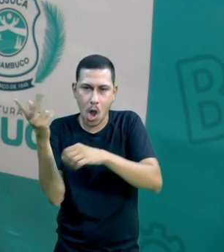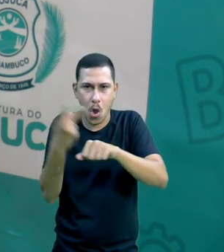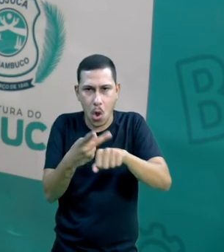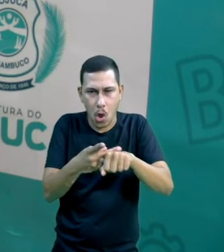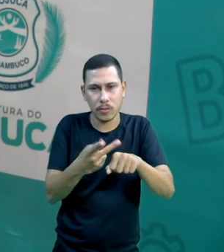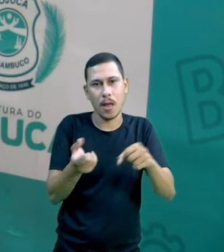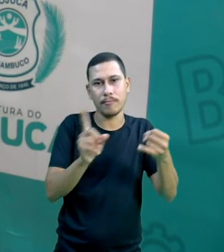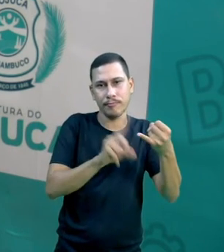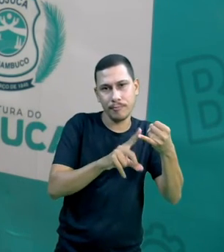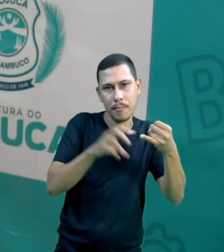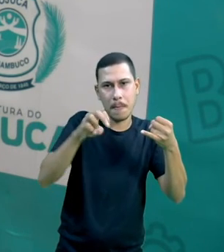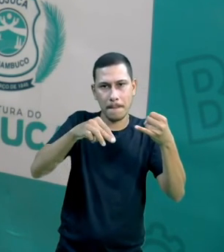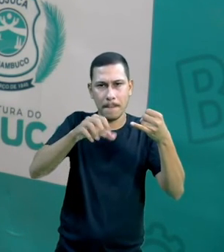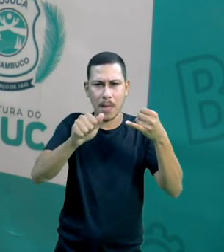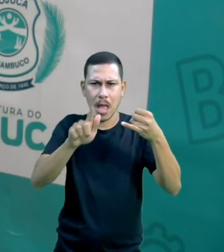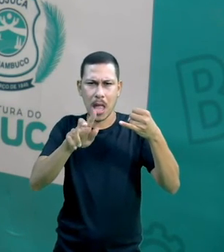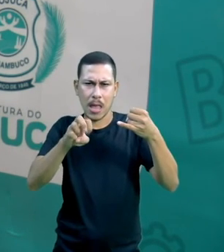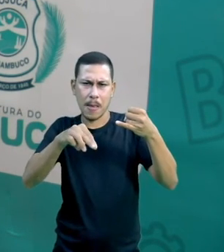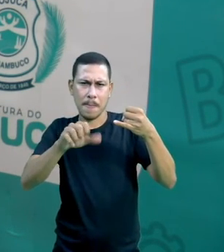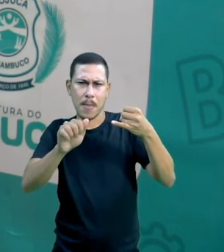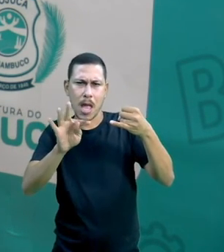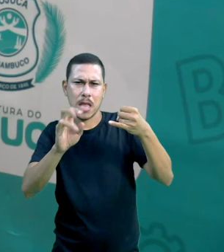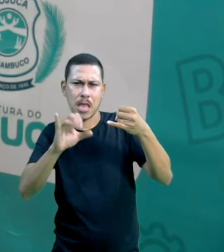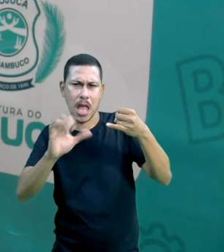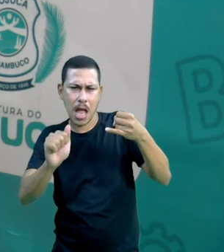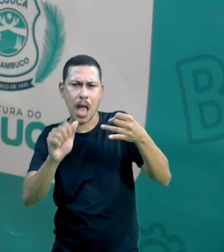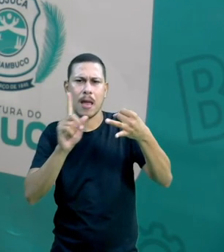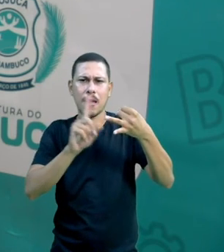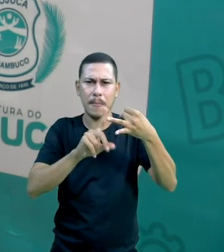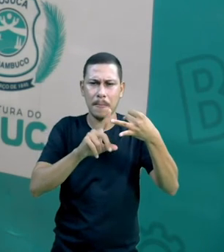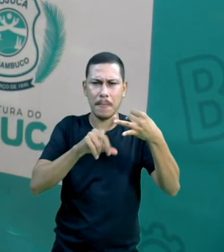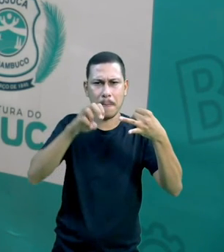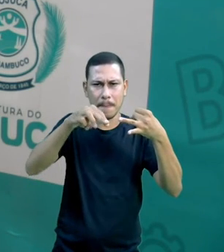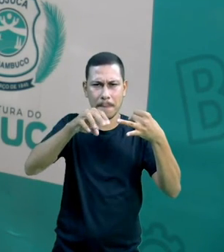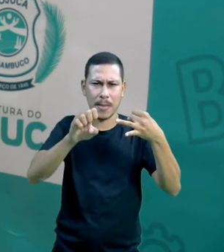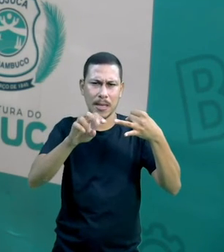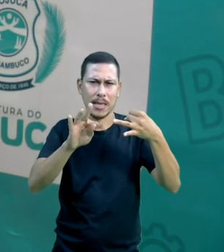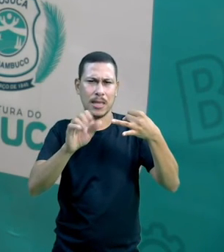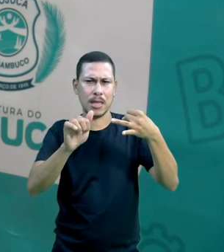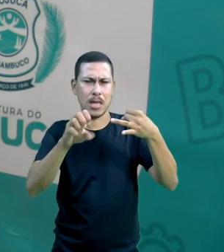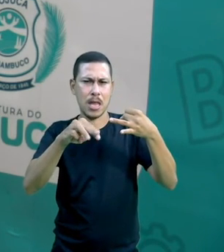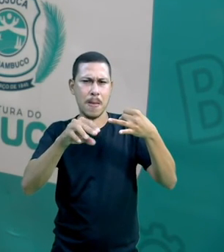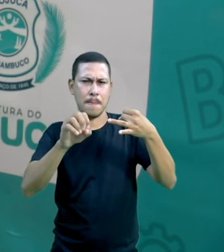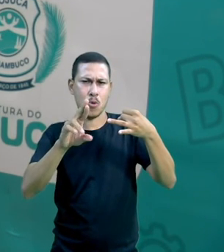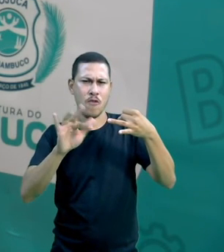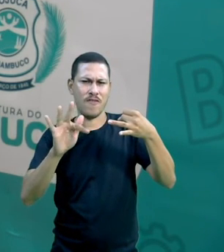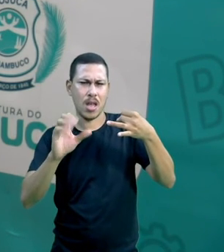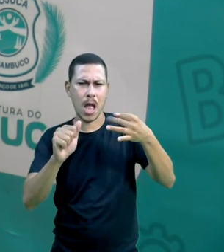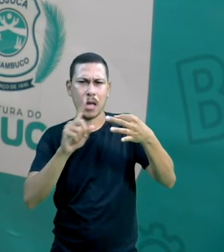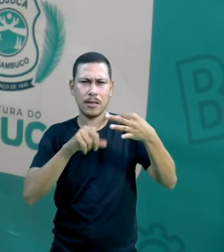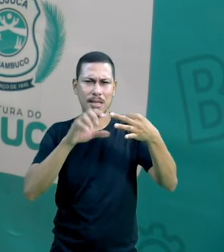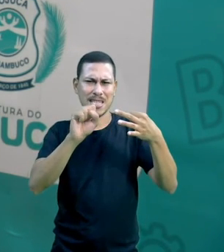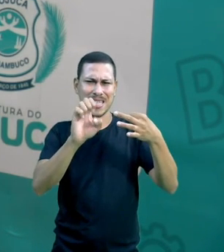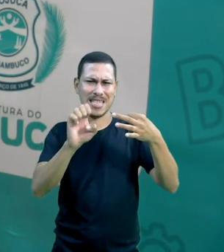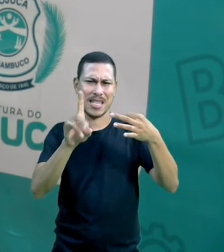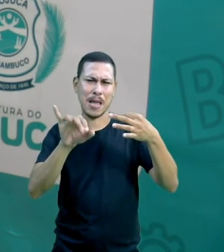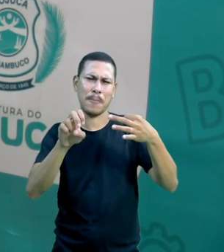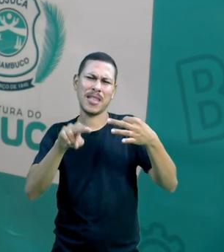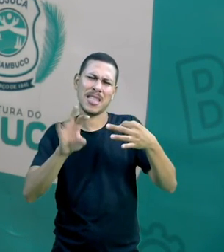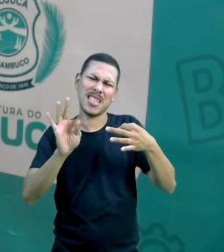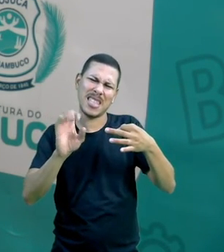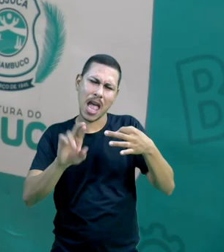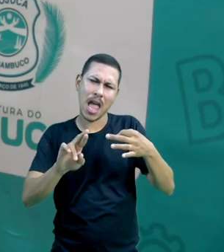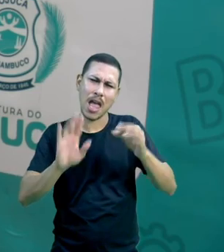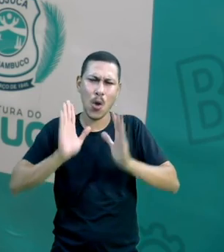as metamórficas e as sedimentares, certo? Então, gente, por hoje é só.